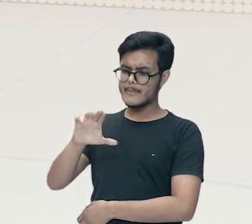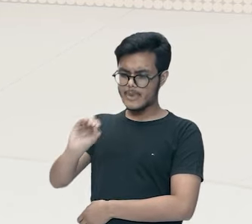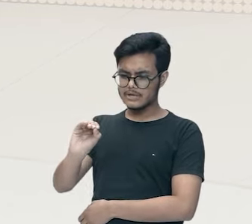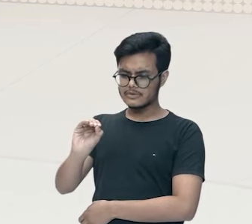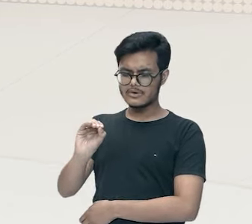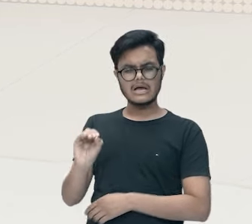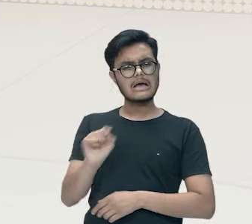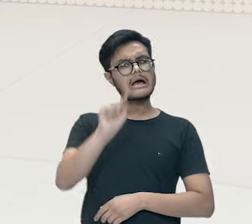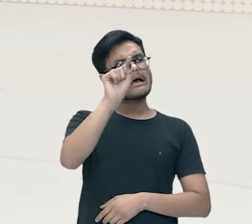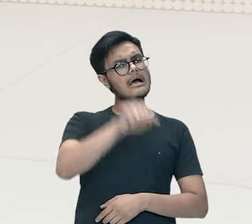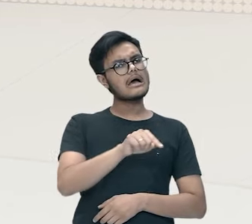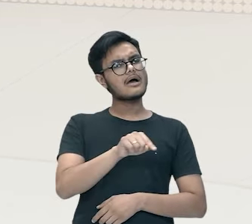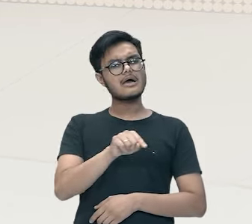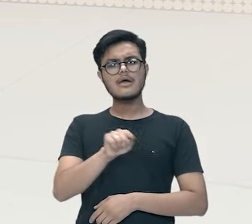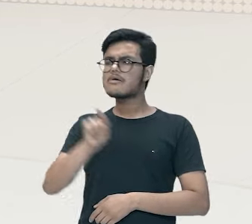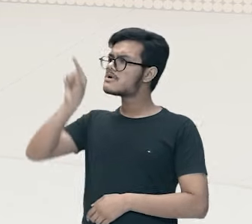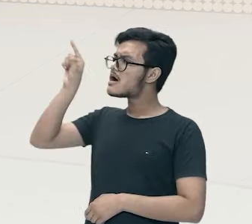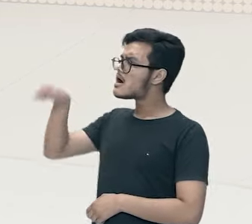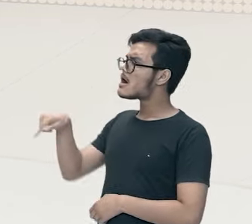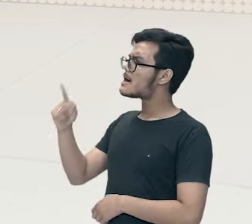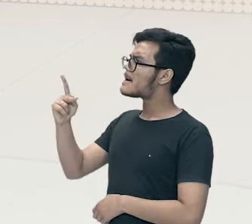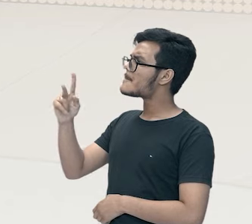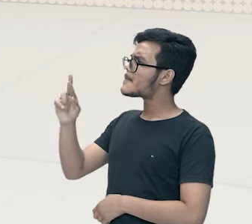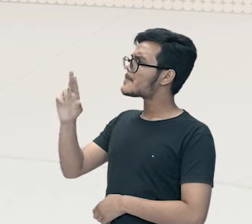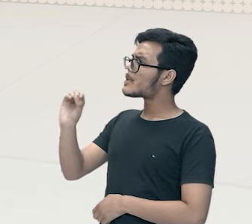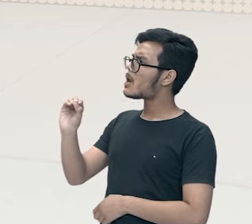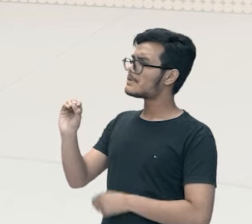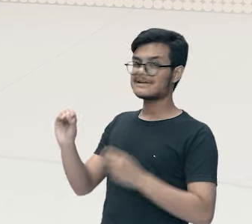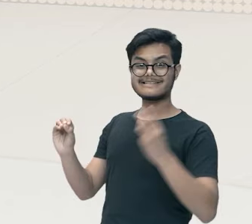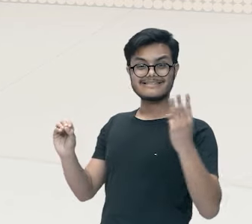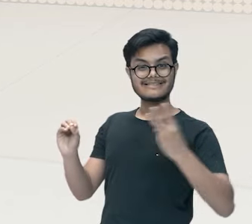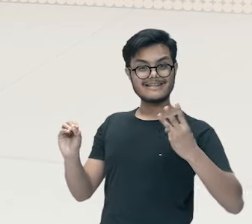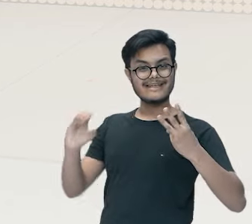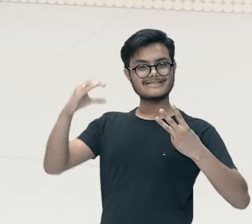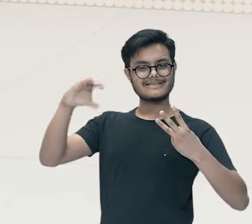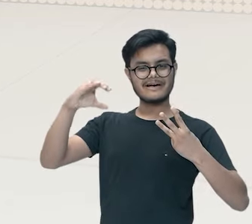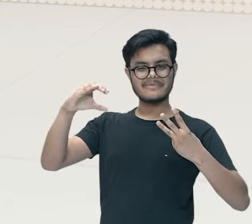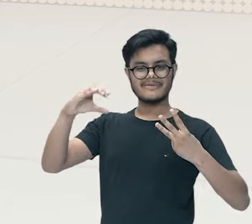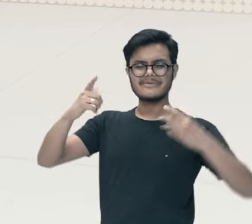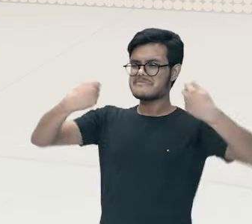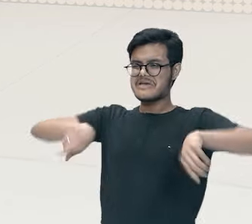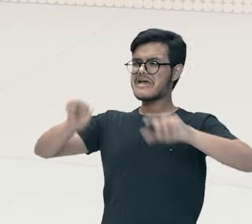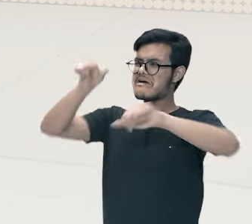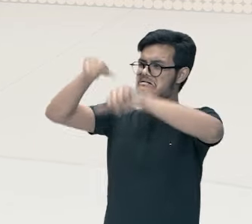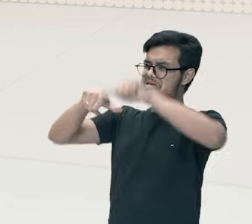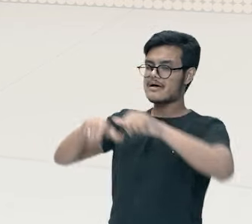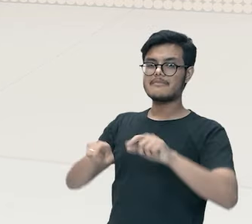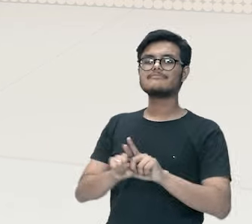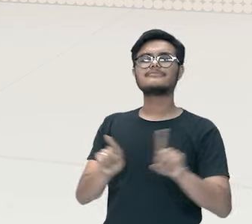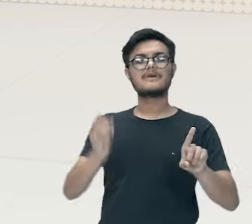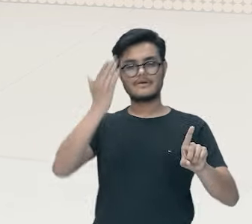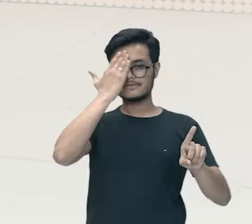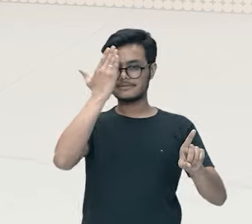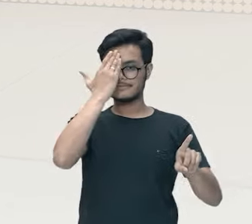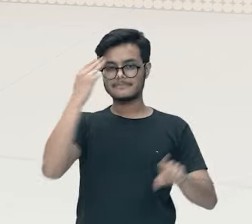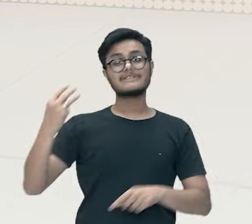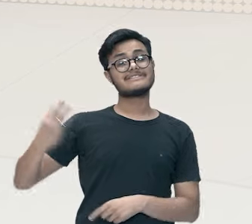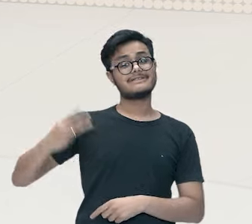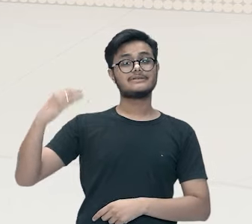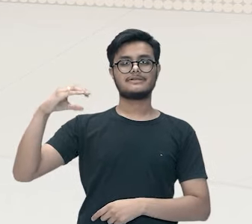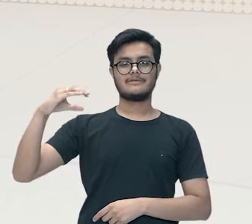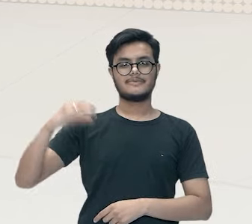aí eu procuro lá na tabela, tem 3 carbonos. Eu não precisava nem olhar a estrutura, só pelo nome eu já sei que tem 3